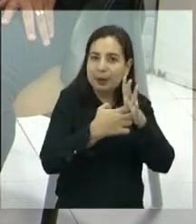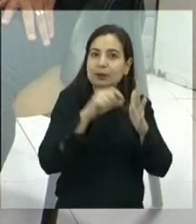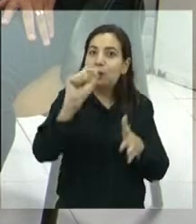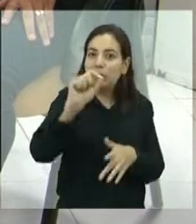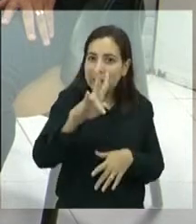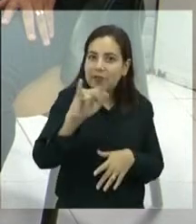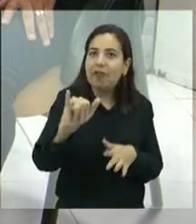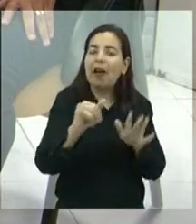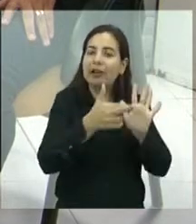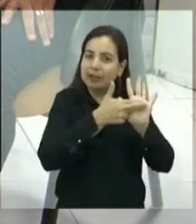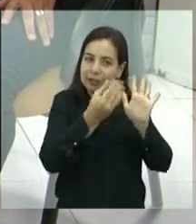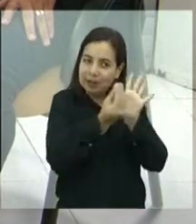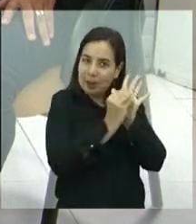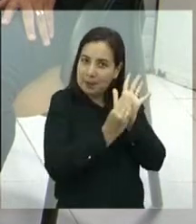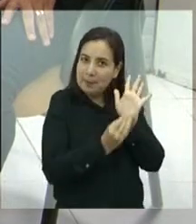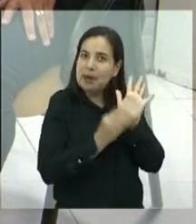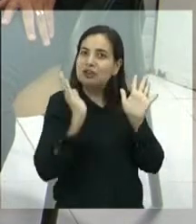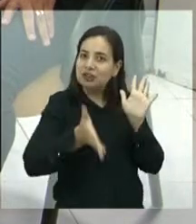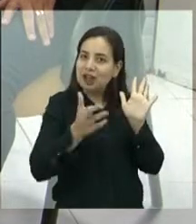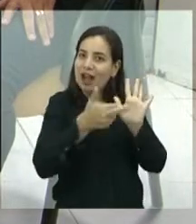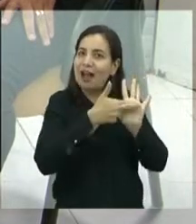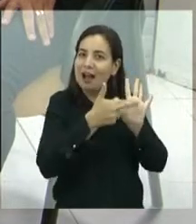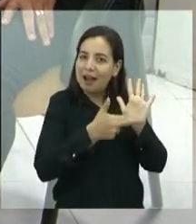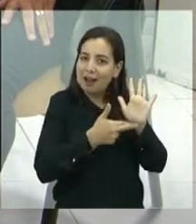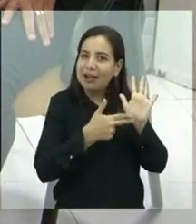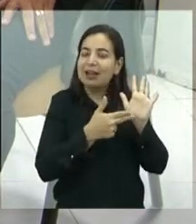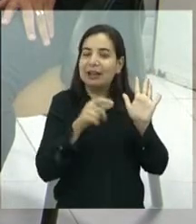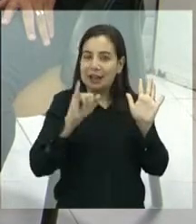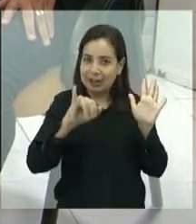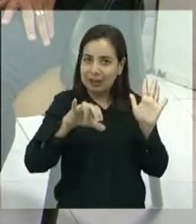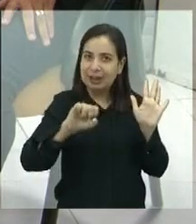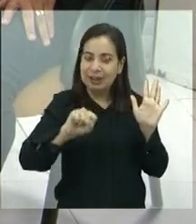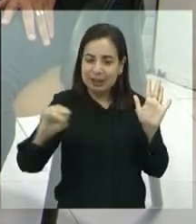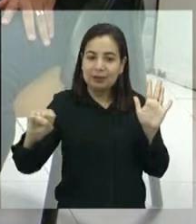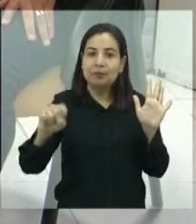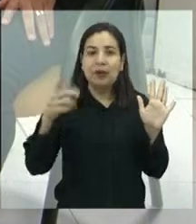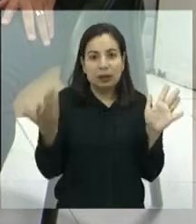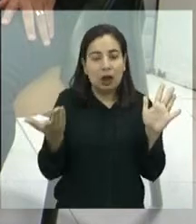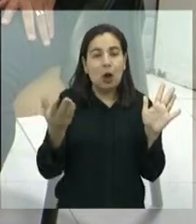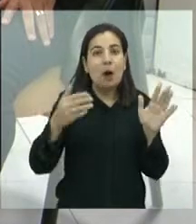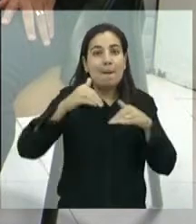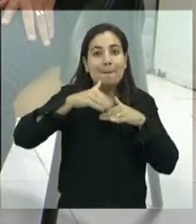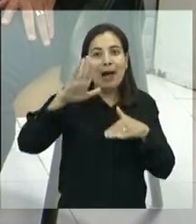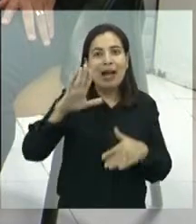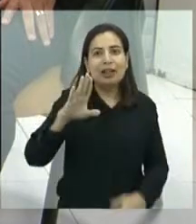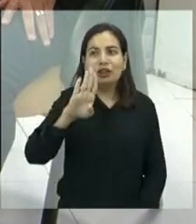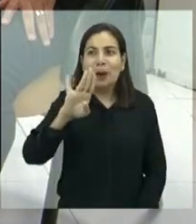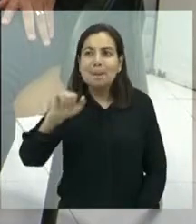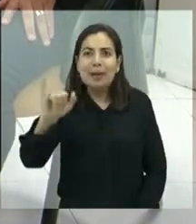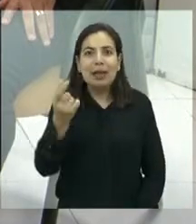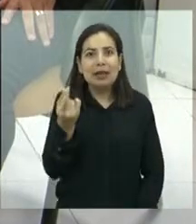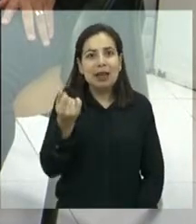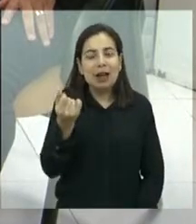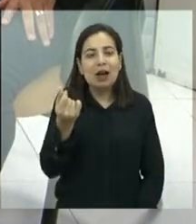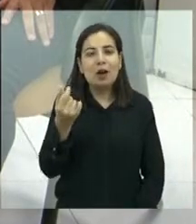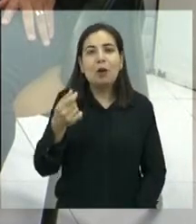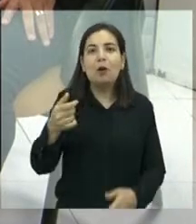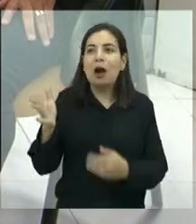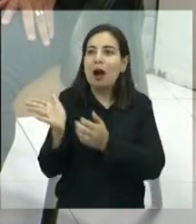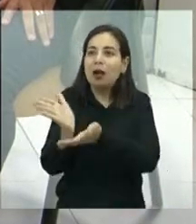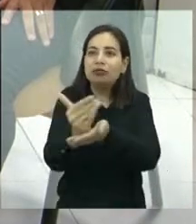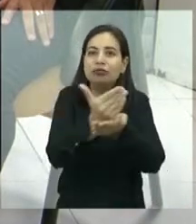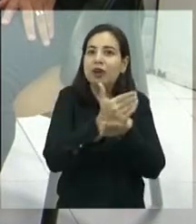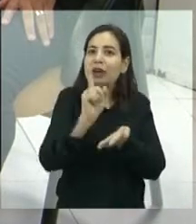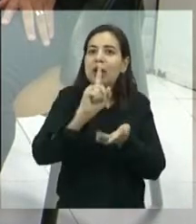passar e que bem mais de 300 bilhões que o senhor mencionou poderão deixar de ser arrecadados. Quer dizer, e, no entanto, eles